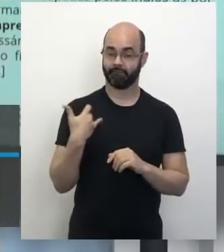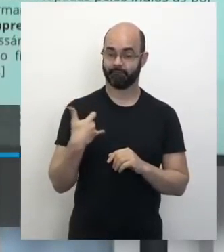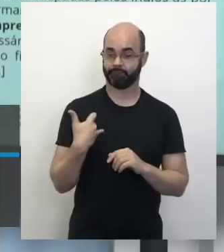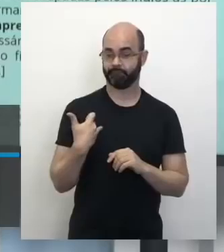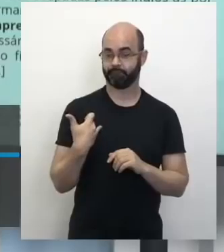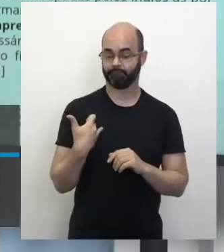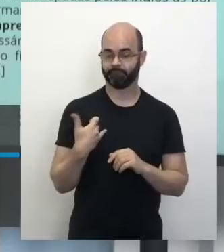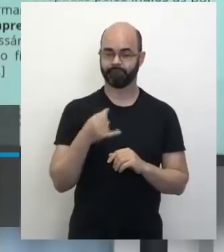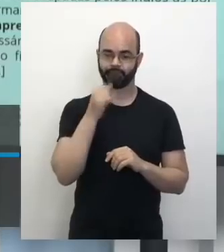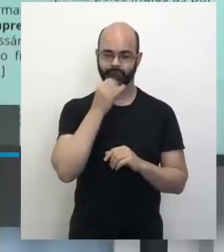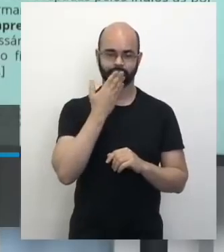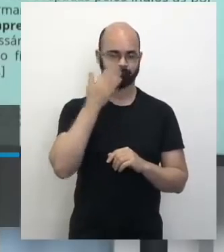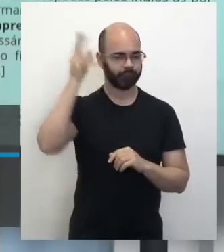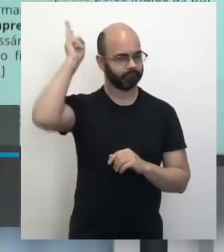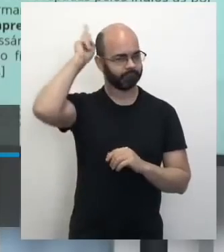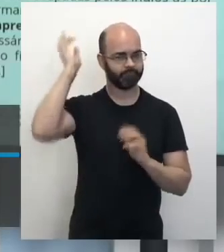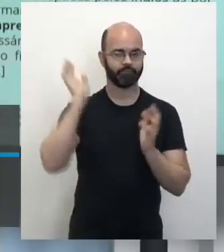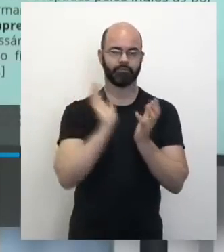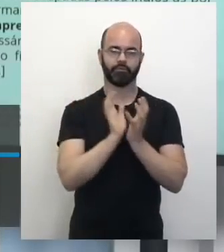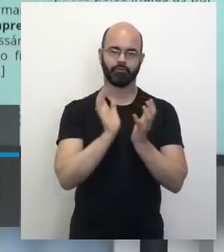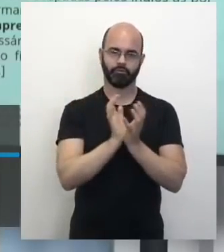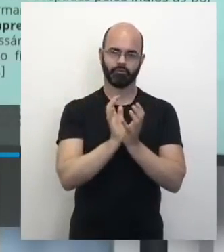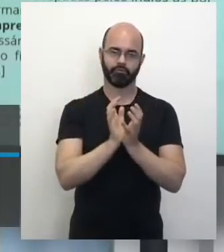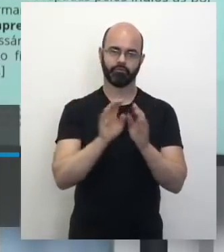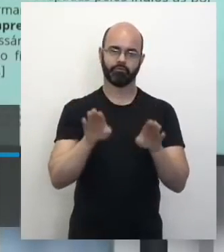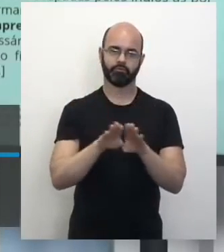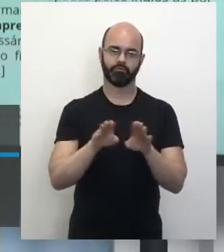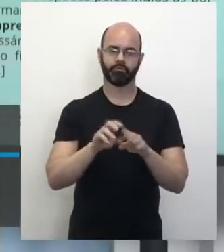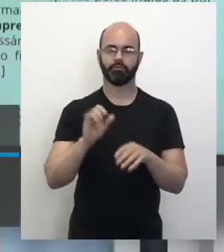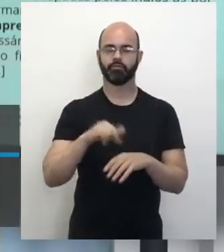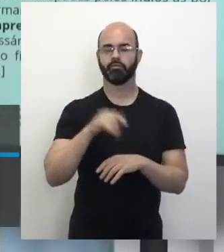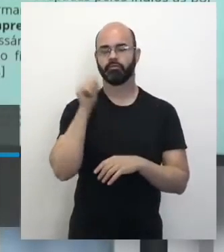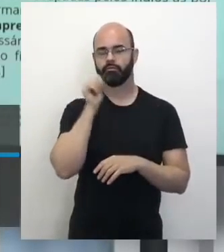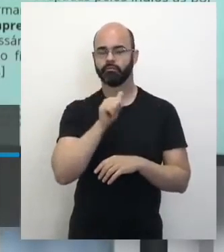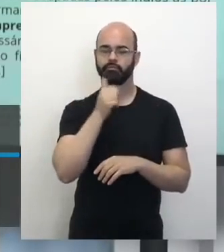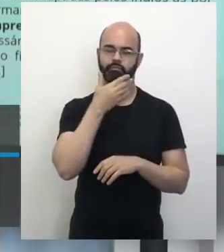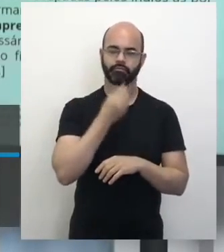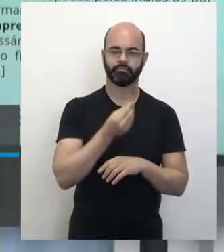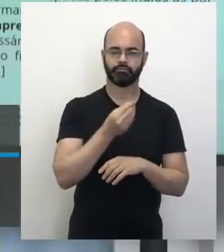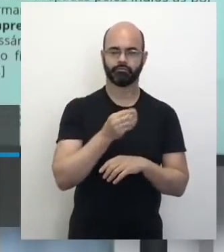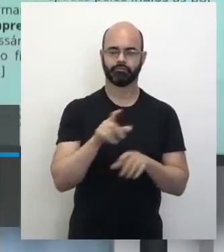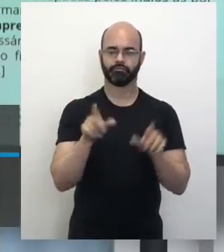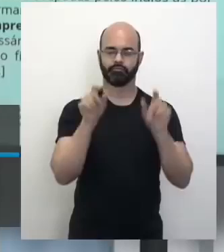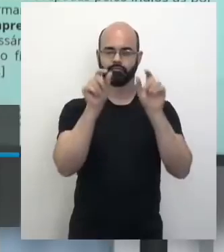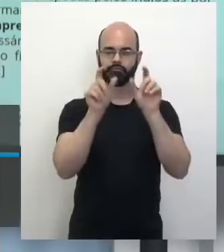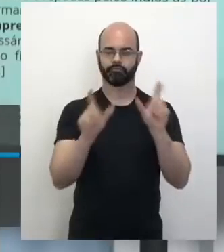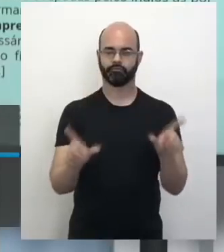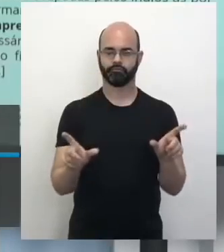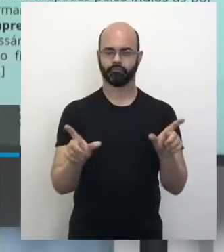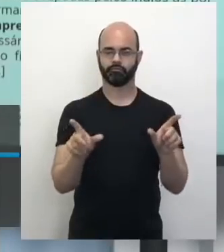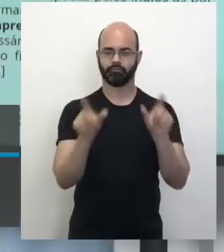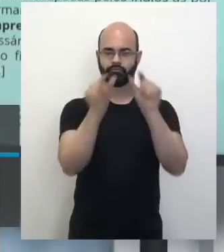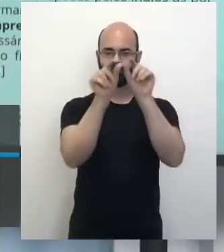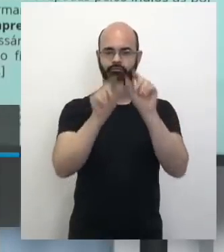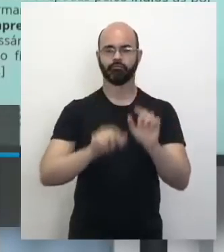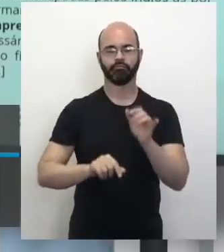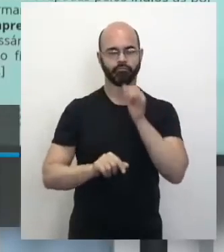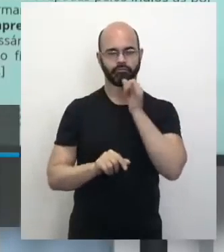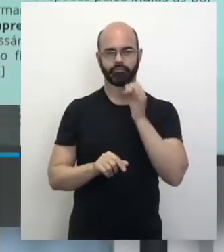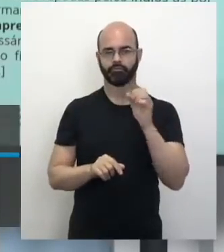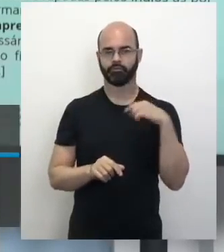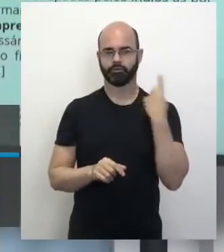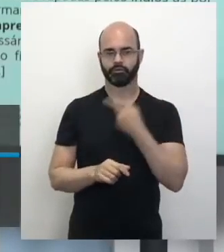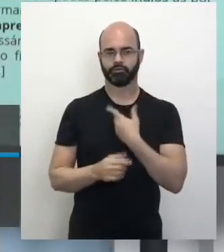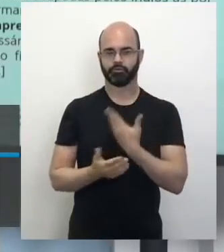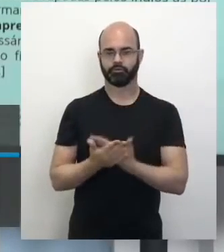no caso aqui dos indígenas, né, e o gênero, o sexo, masculino, feminino, né? Então é interessante, né, quando a gente estuda